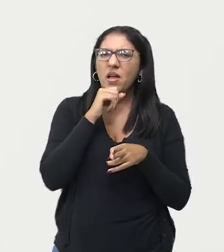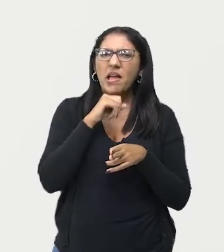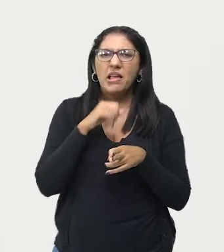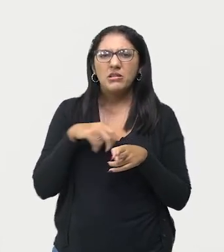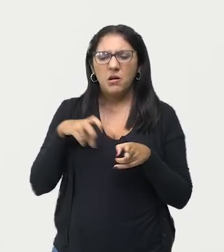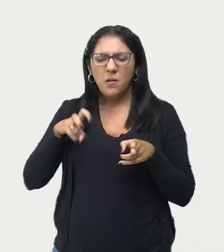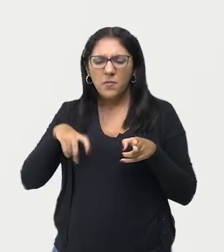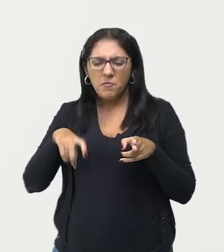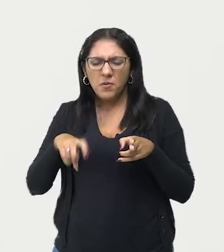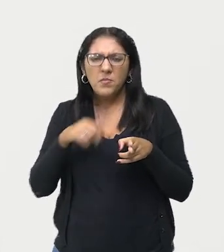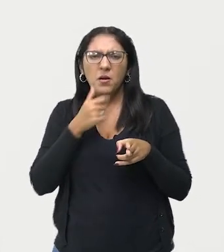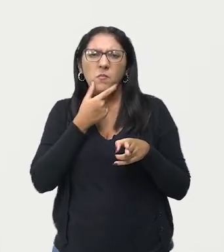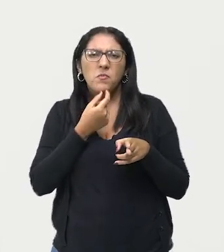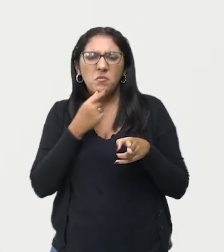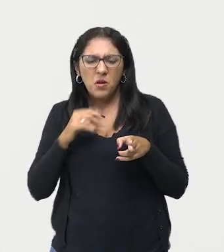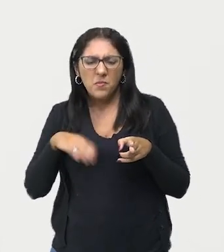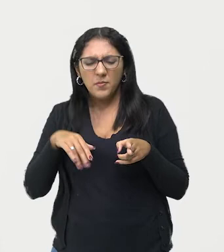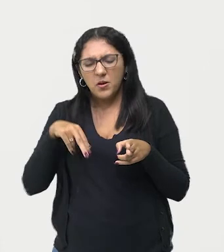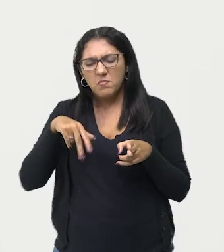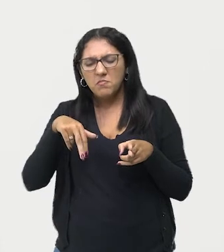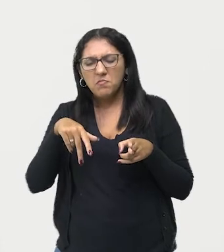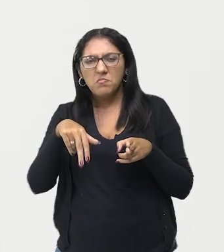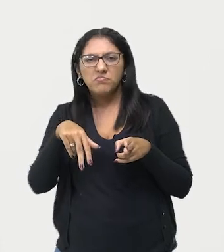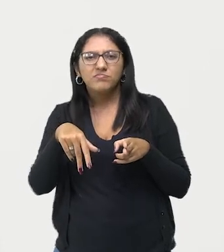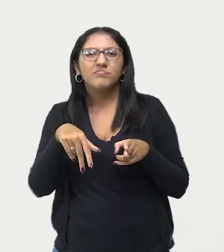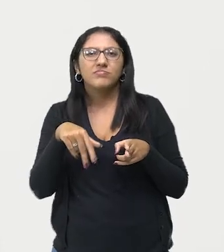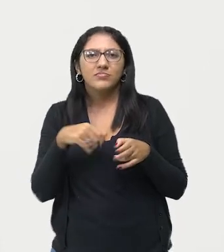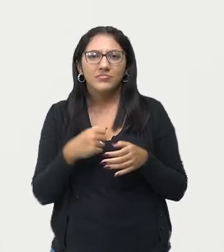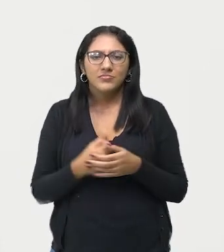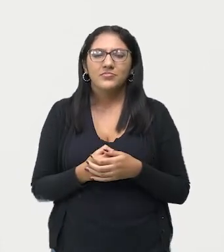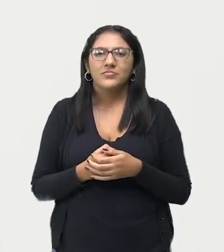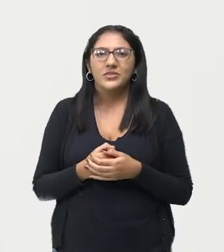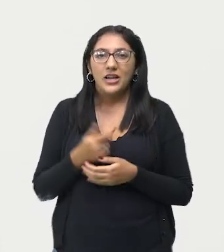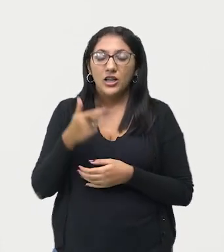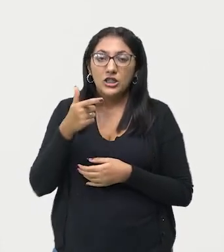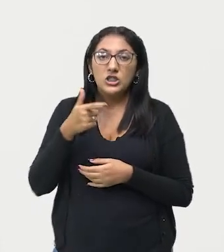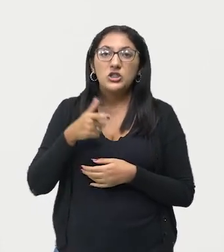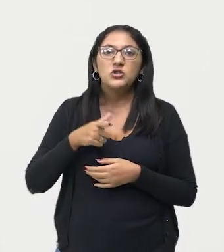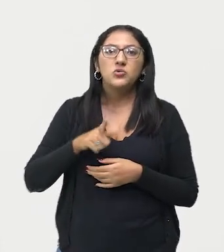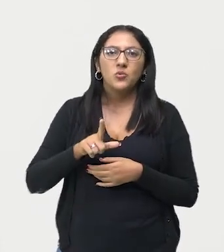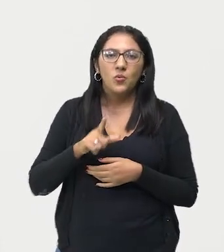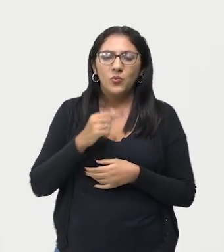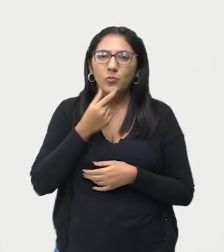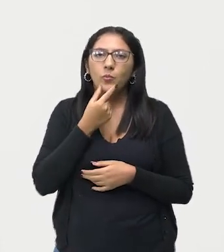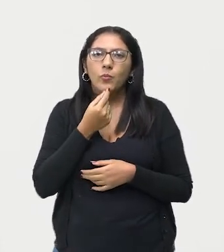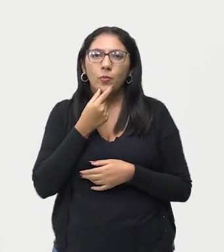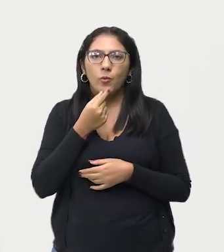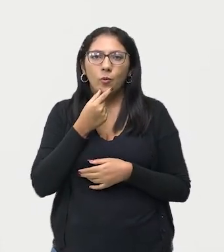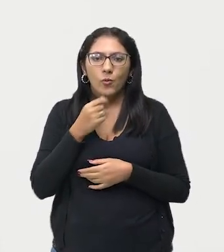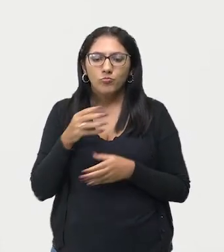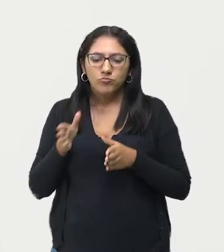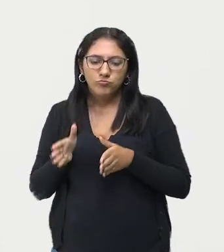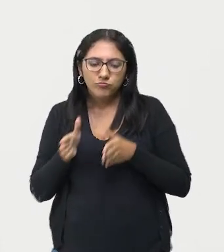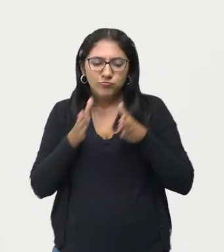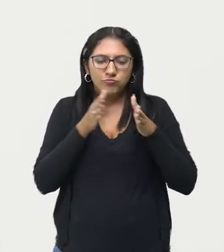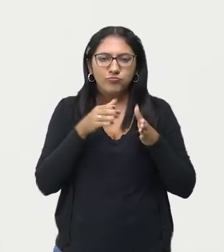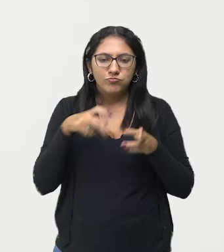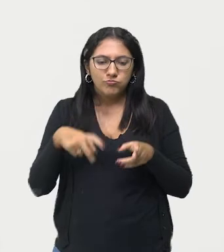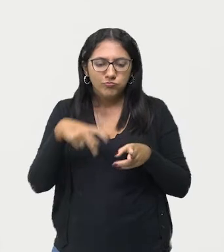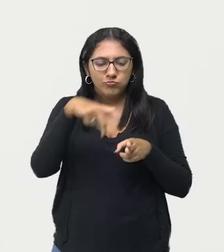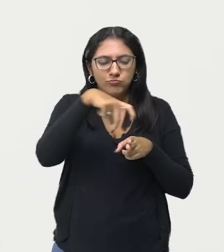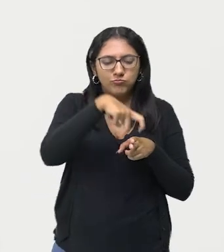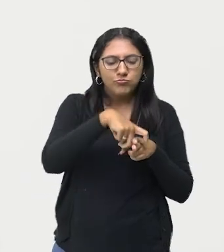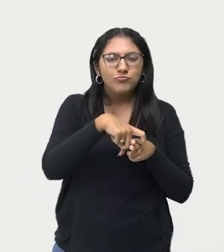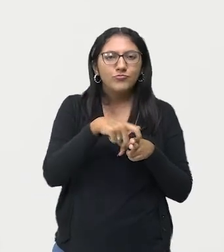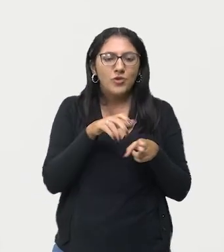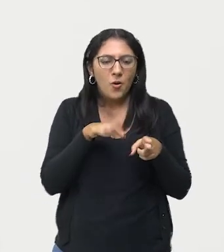a pé. O velho, então, desceu do burro e mandou o menino montar. Daí a pouco, outras